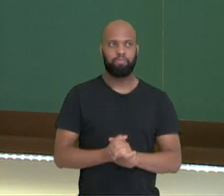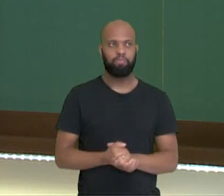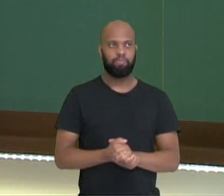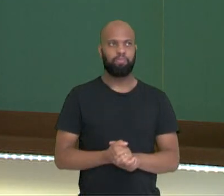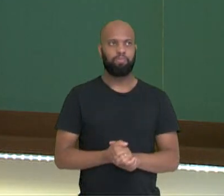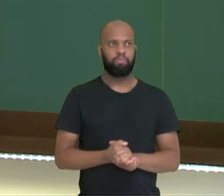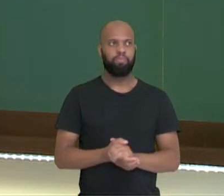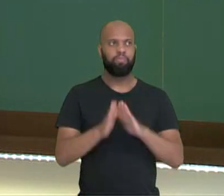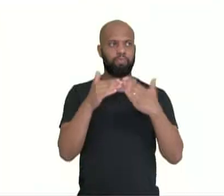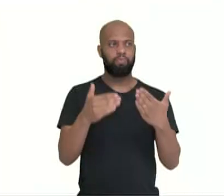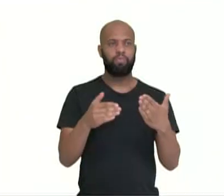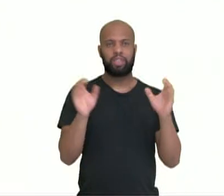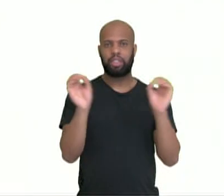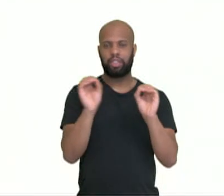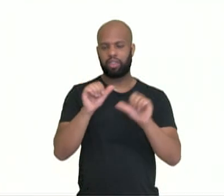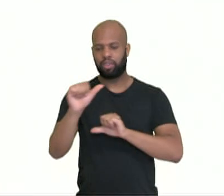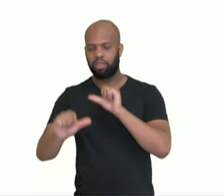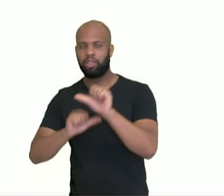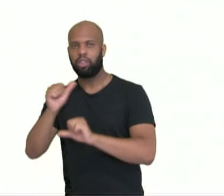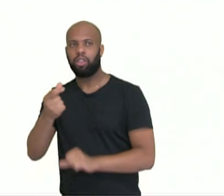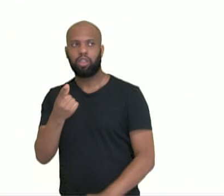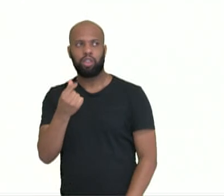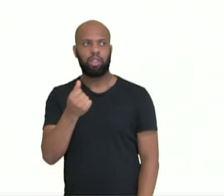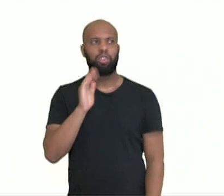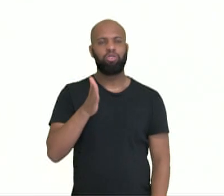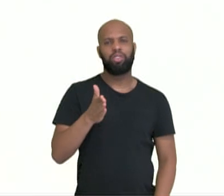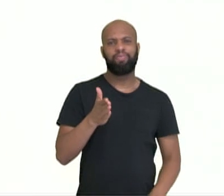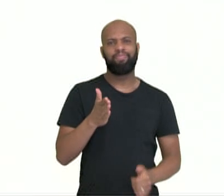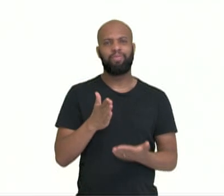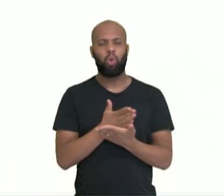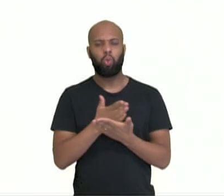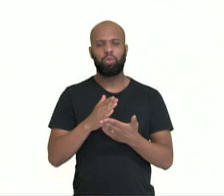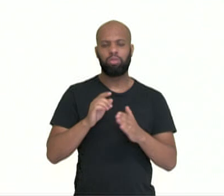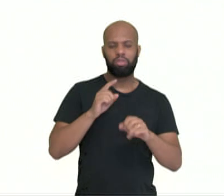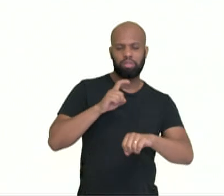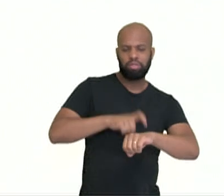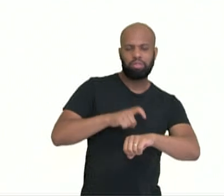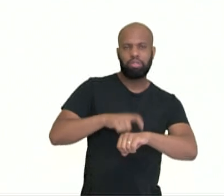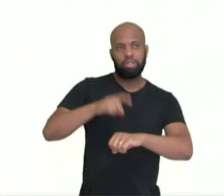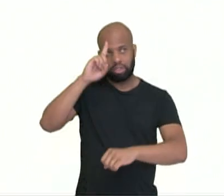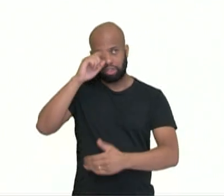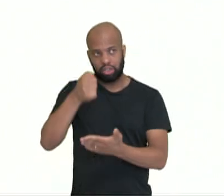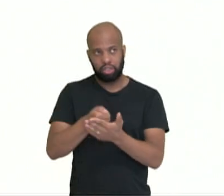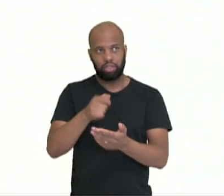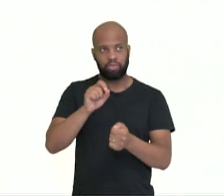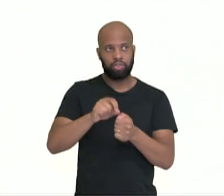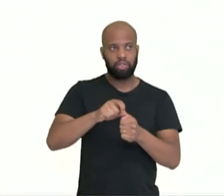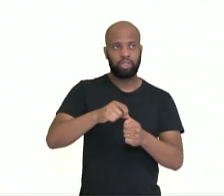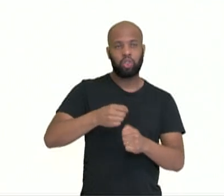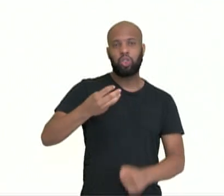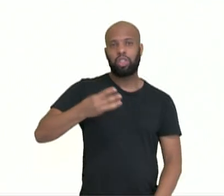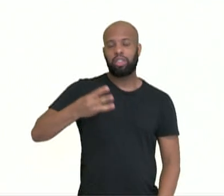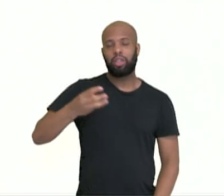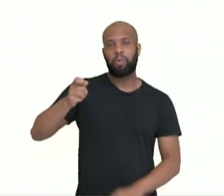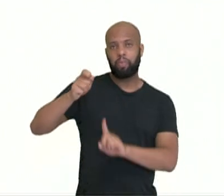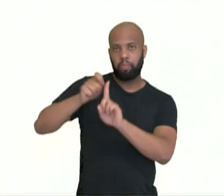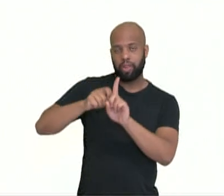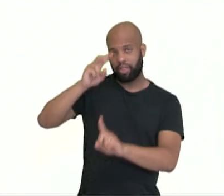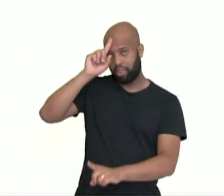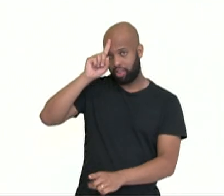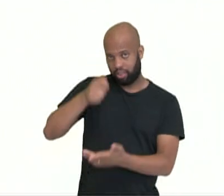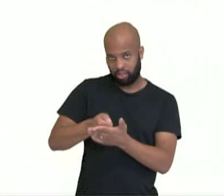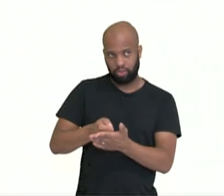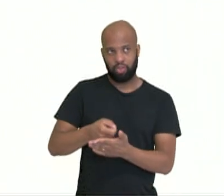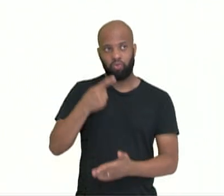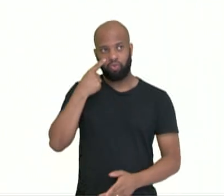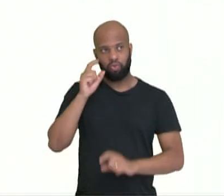Como ele estava sem reajustar o preço há muito tempo, ele resolveu aplicar os aumentos dos custos no 3º mês. Então, vamos dar uma